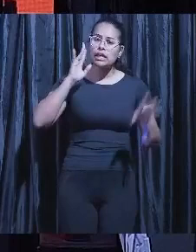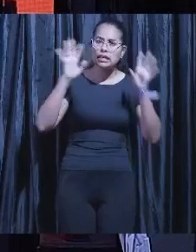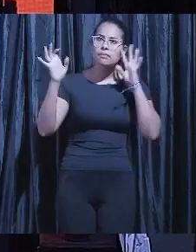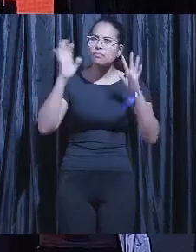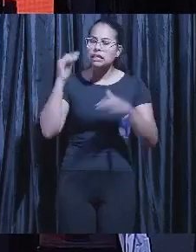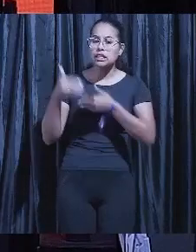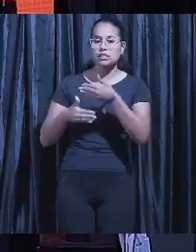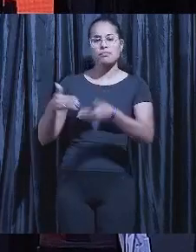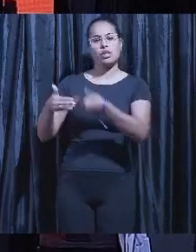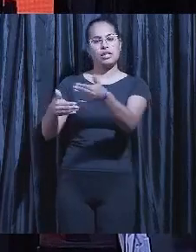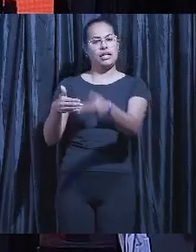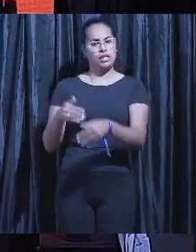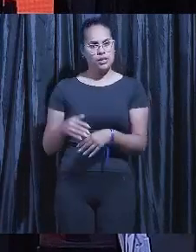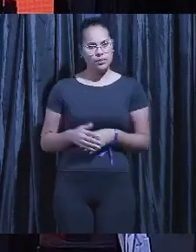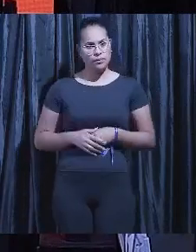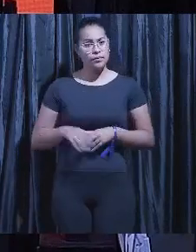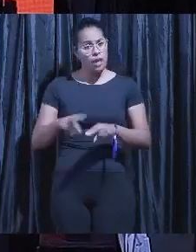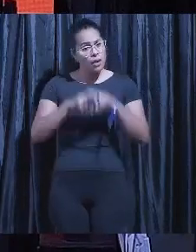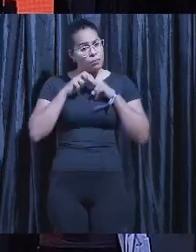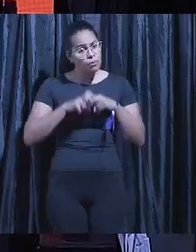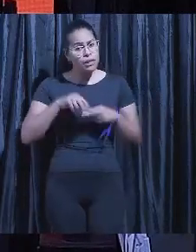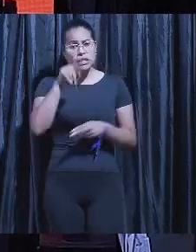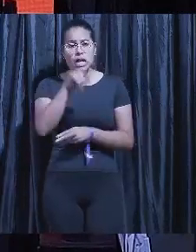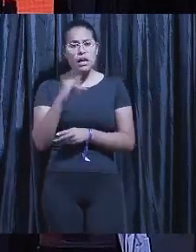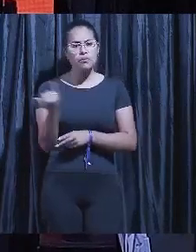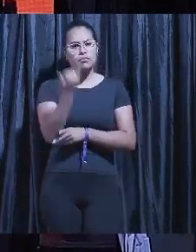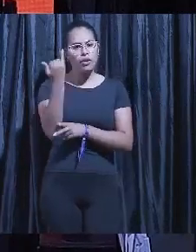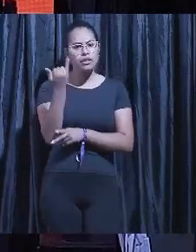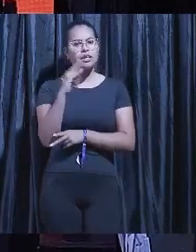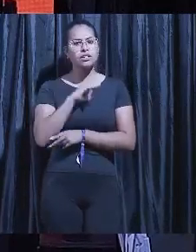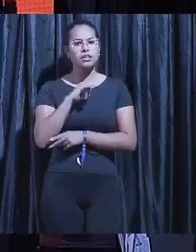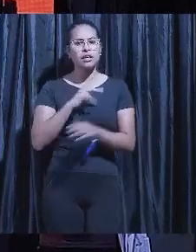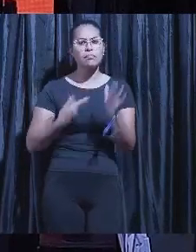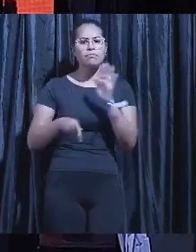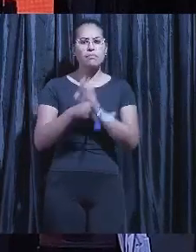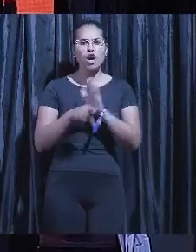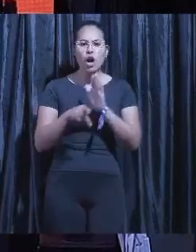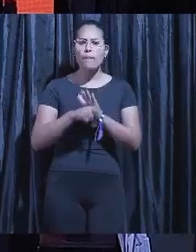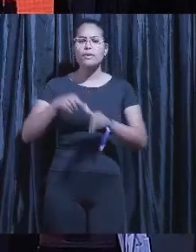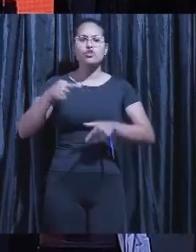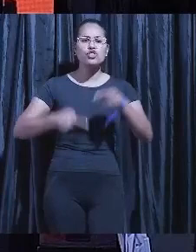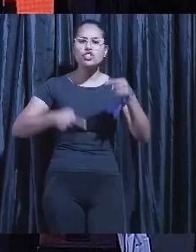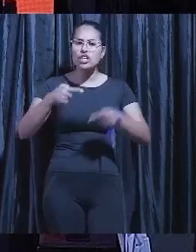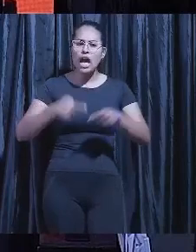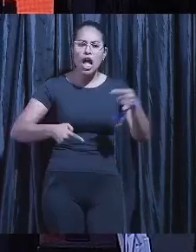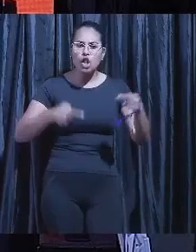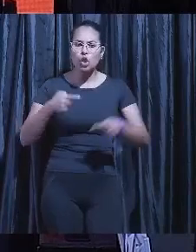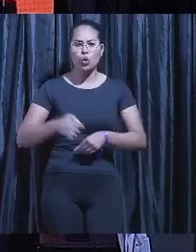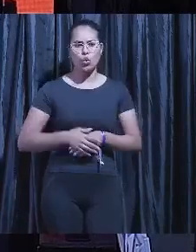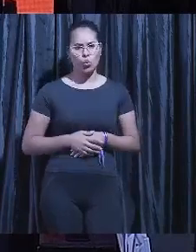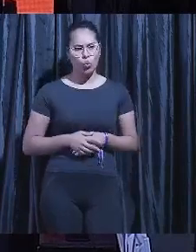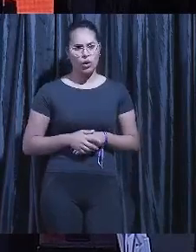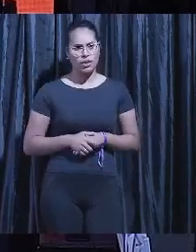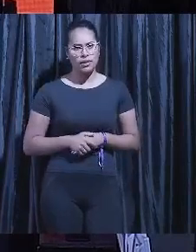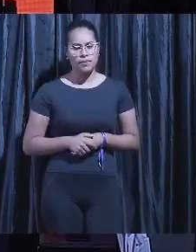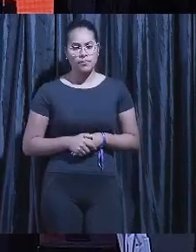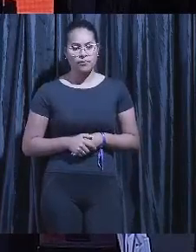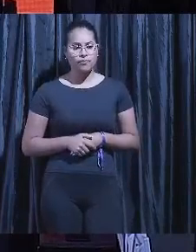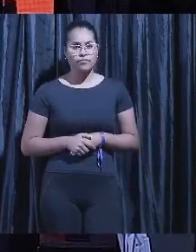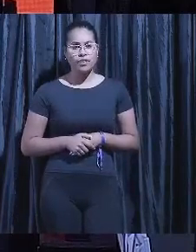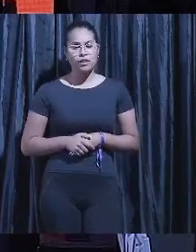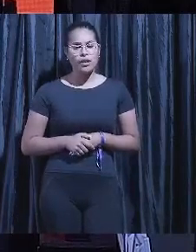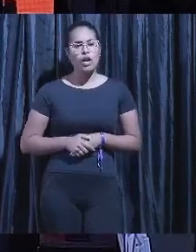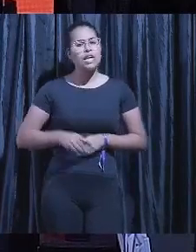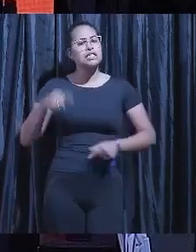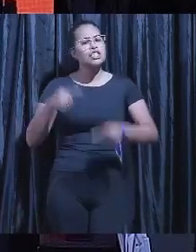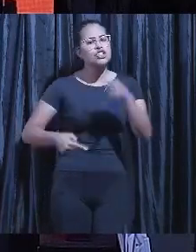processo. Então, por isso é fundamental diálogos horizontais, né? O diálogo horizontal